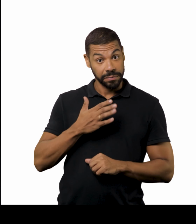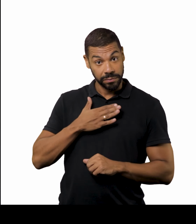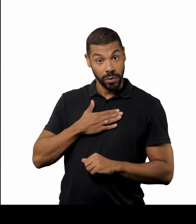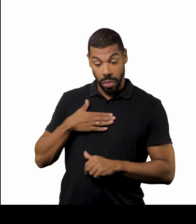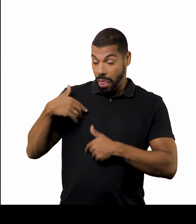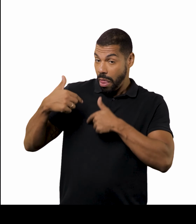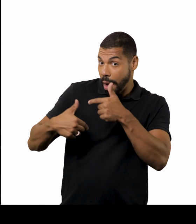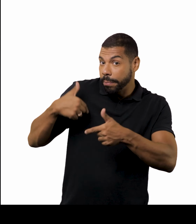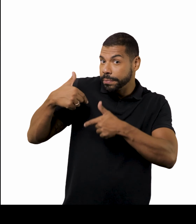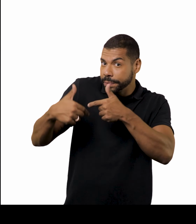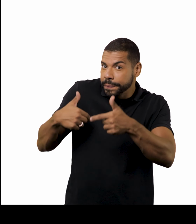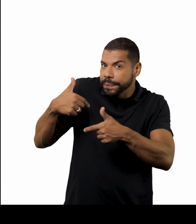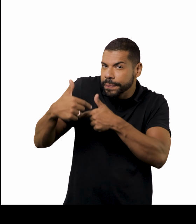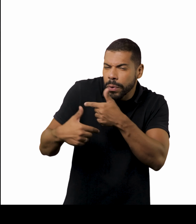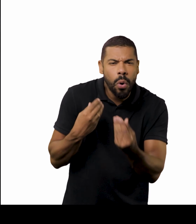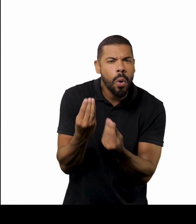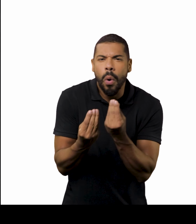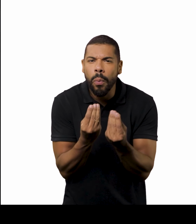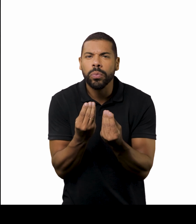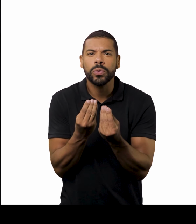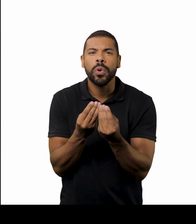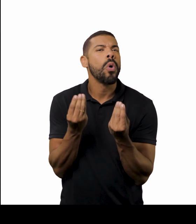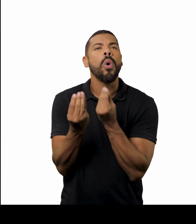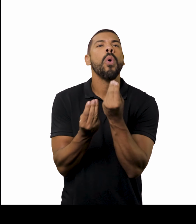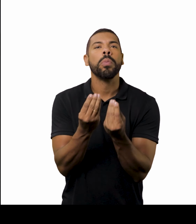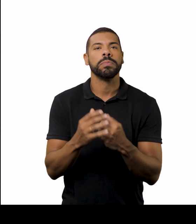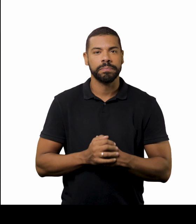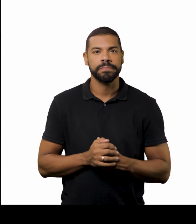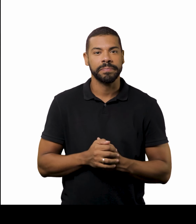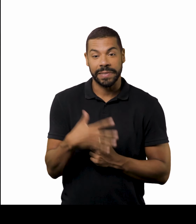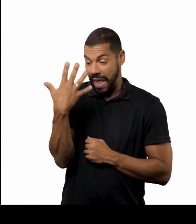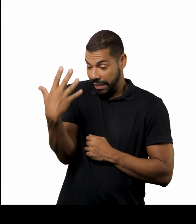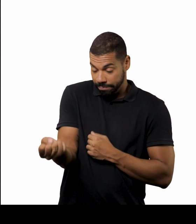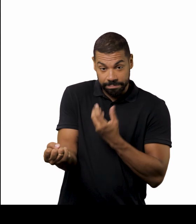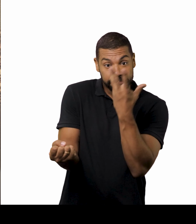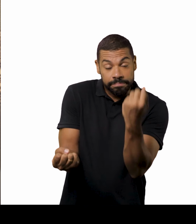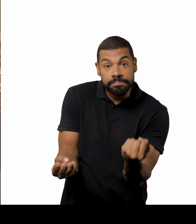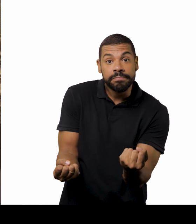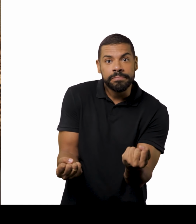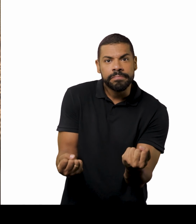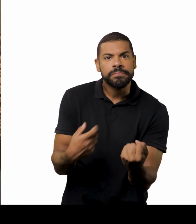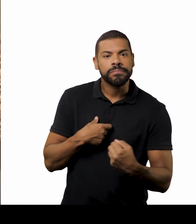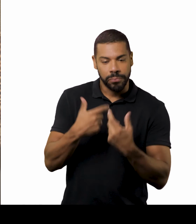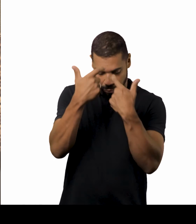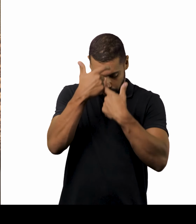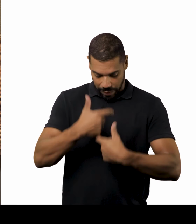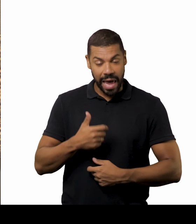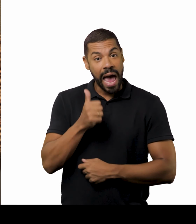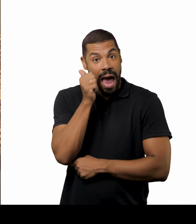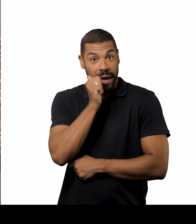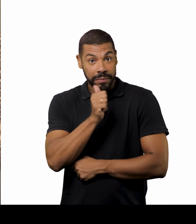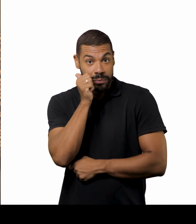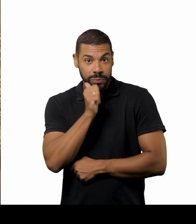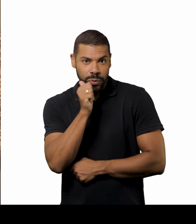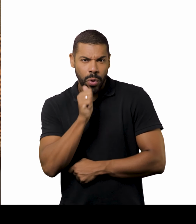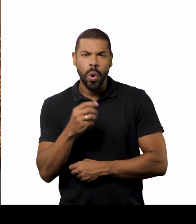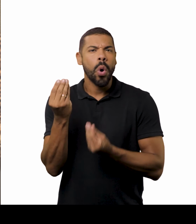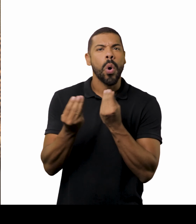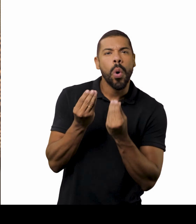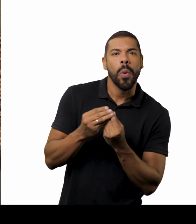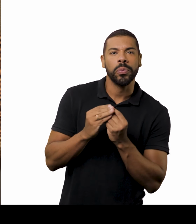Trabalho a partir da ideia do clássico. Quando eu falo de pertencer, de buscar o afeto, é ser aceita. E ser aceita, eu que sou a menina que